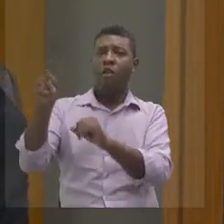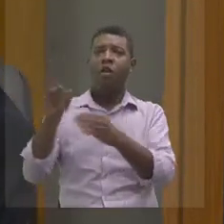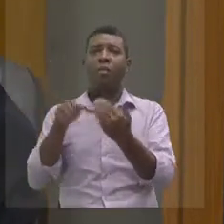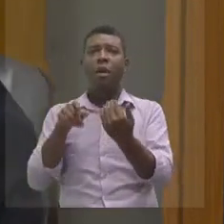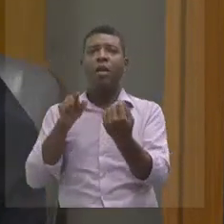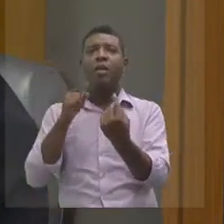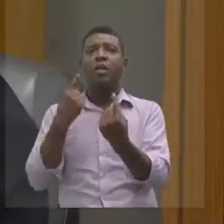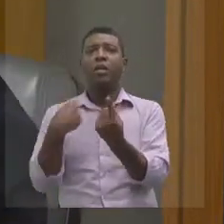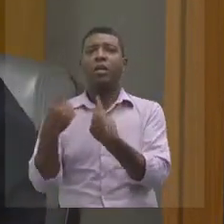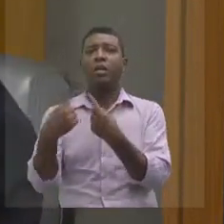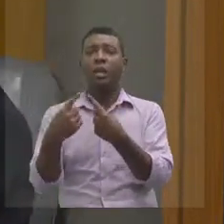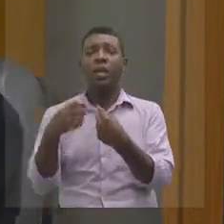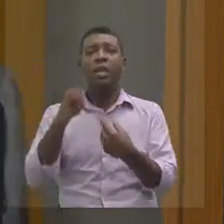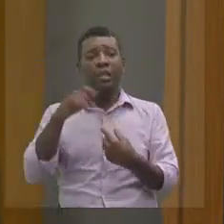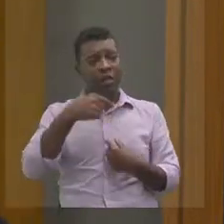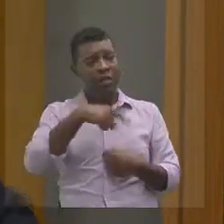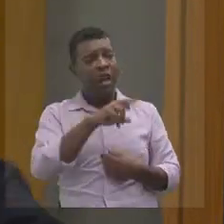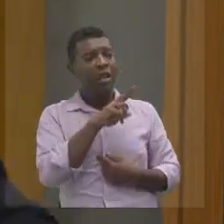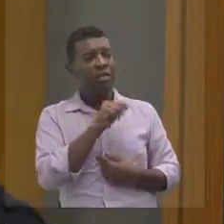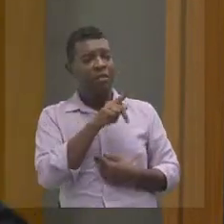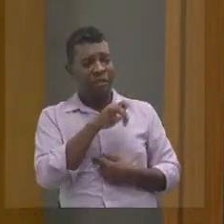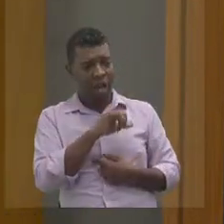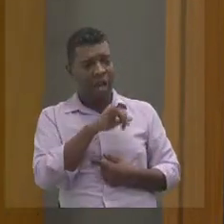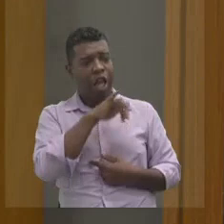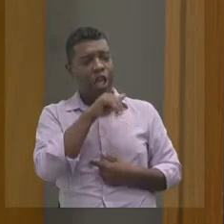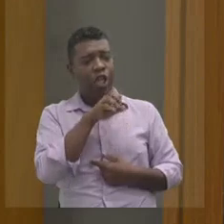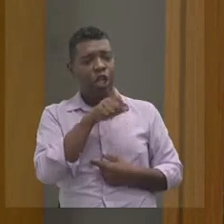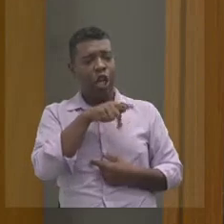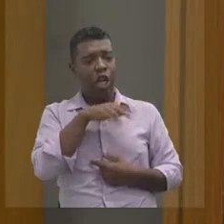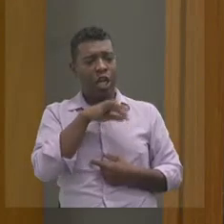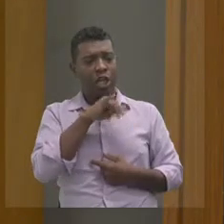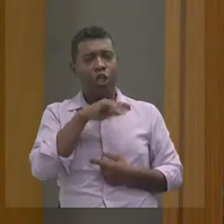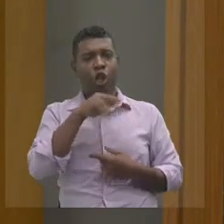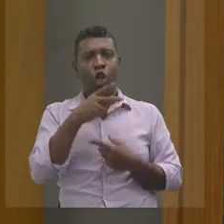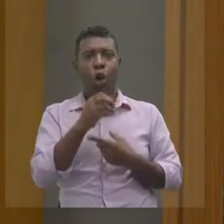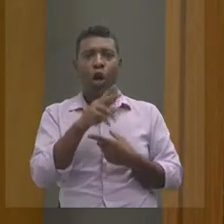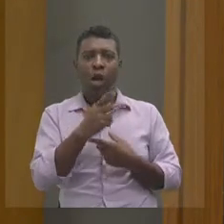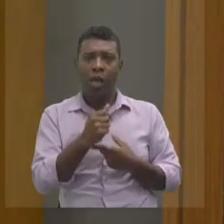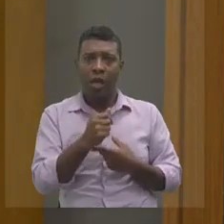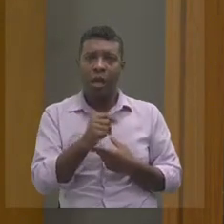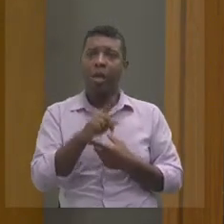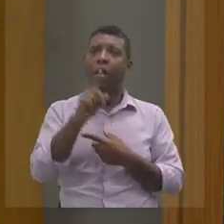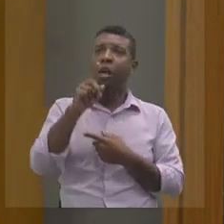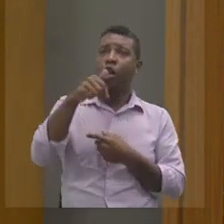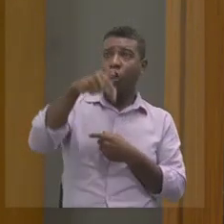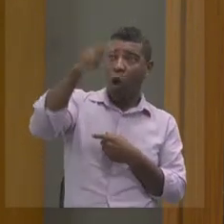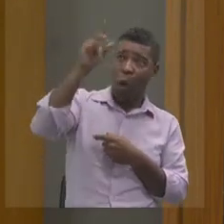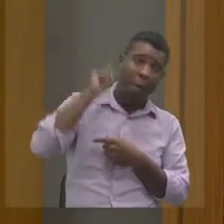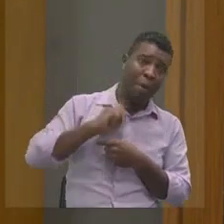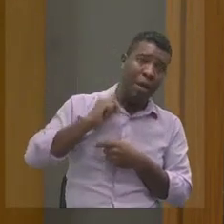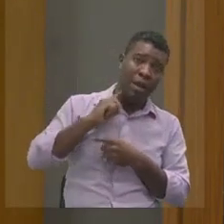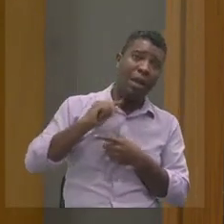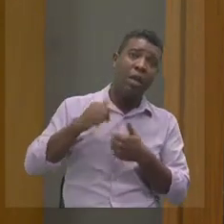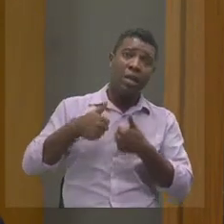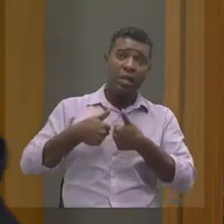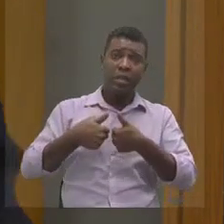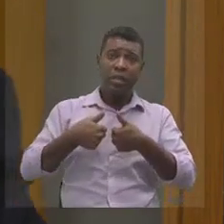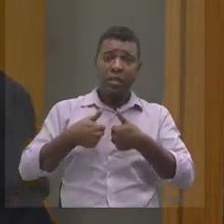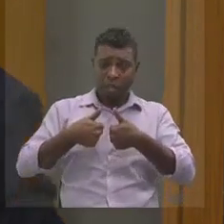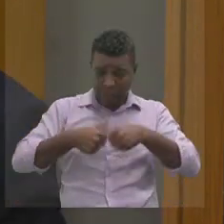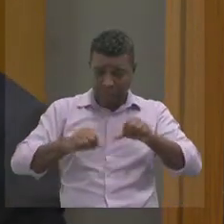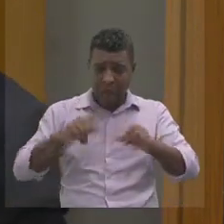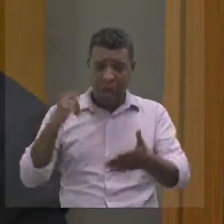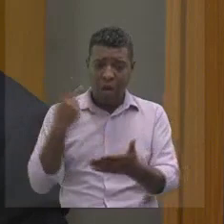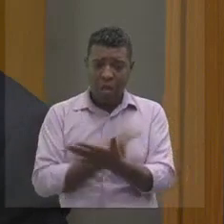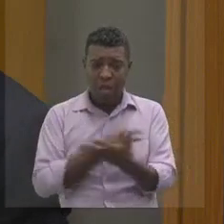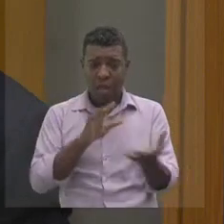vários Jequitinhonha se a gente for para o norte de Minas gente as obras estão acontecendo só não vem quem não quer